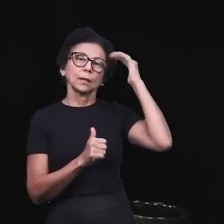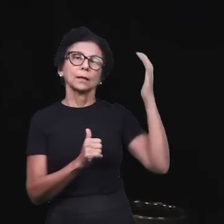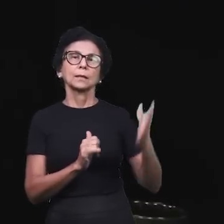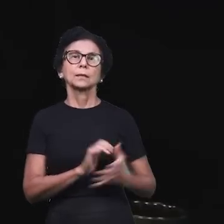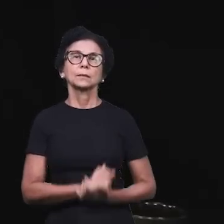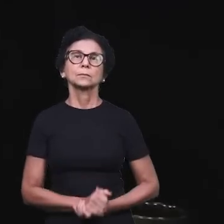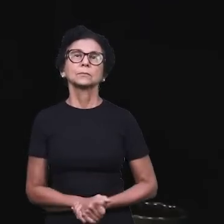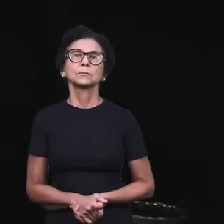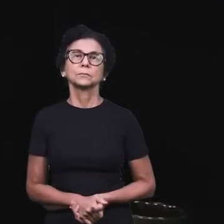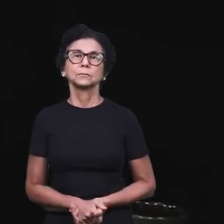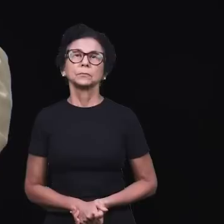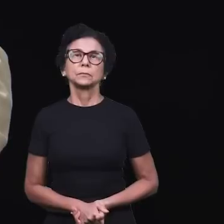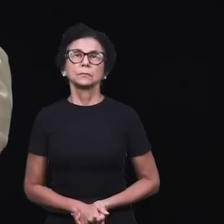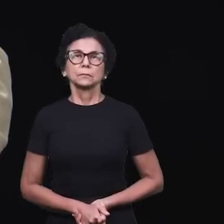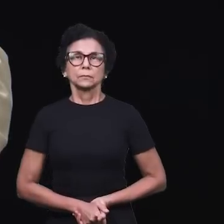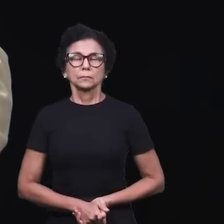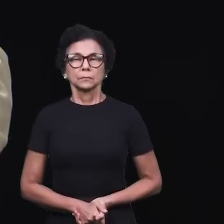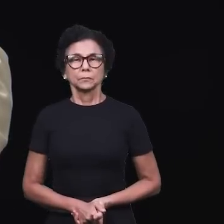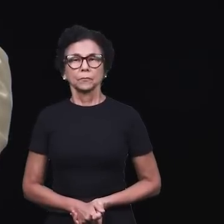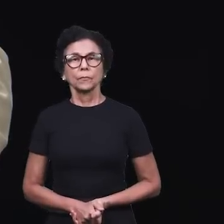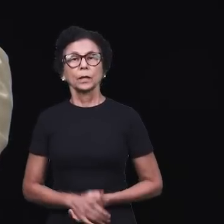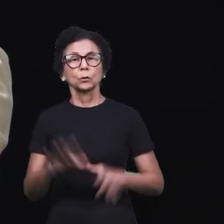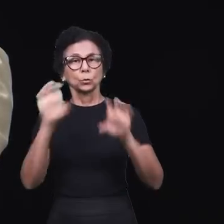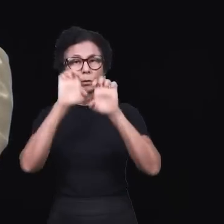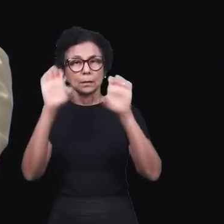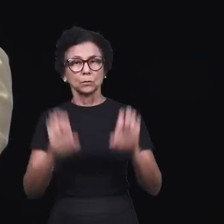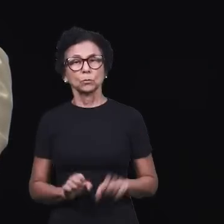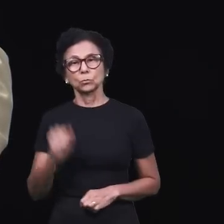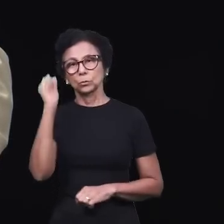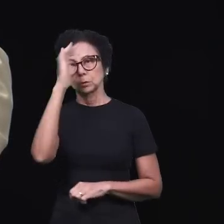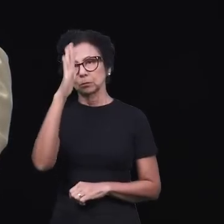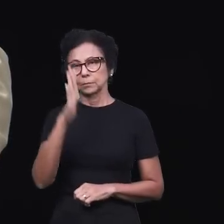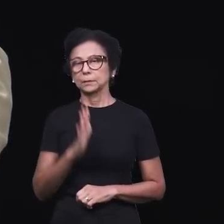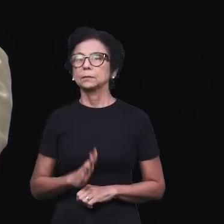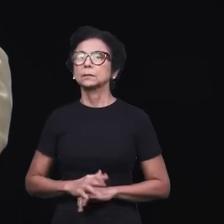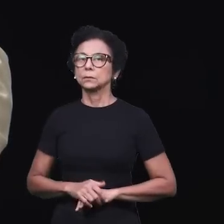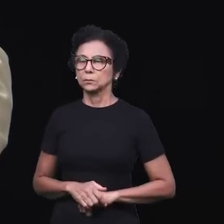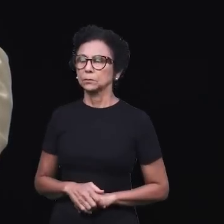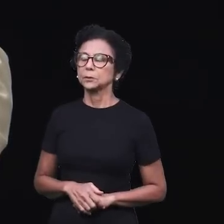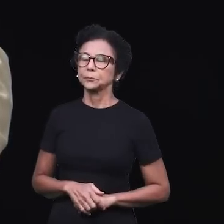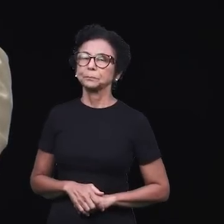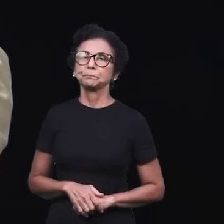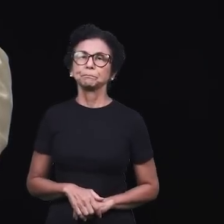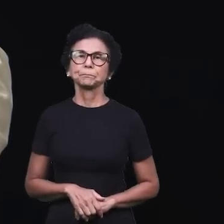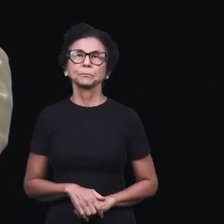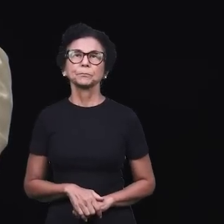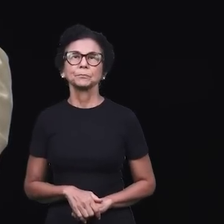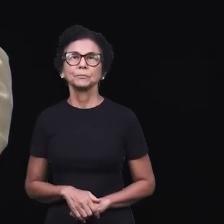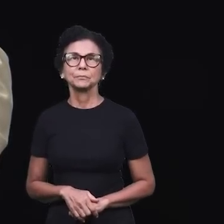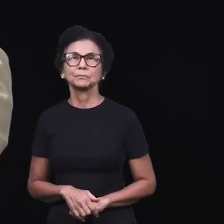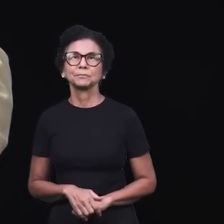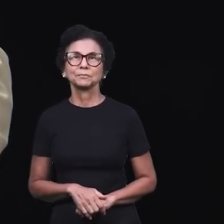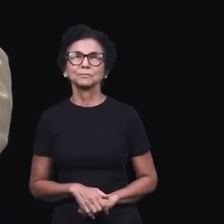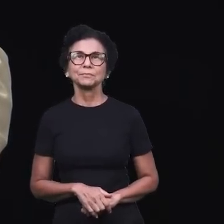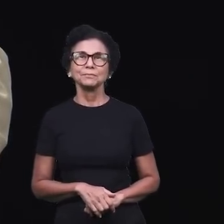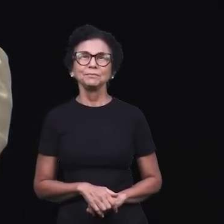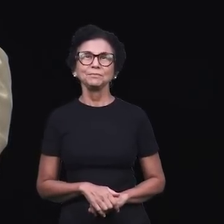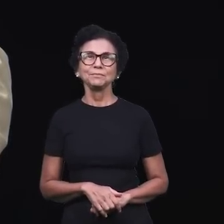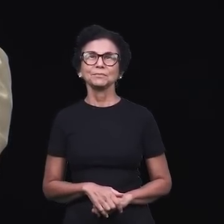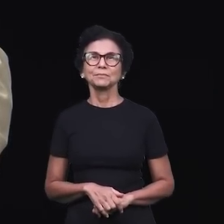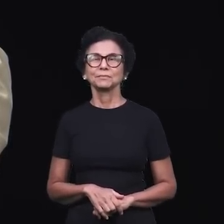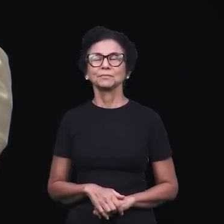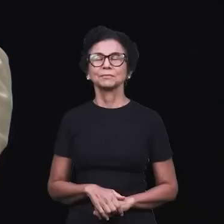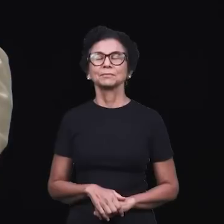conheceram a estrutura nossa no Brasil, né? Ficaram maravilhados. Todo mundo que conhece aquilo que nós temos